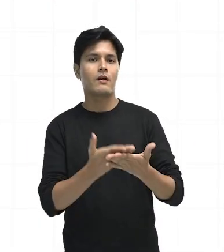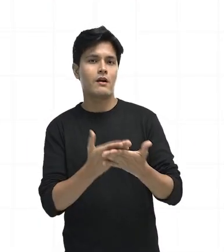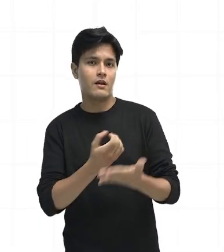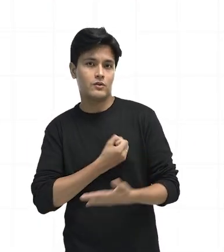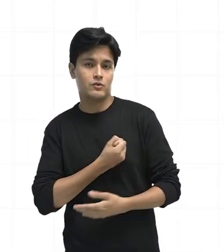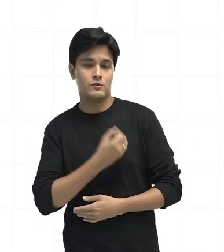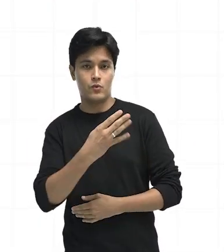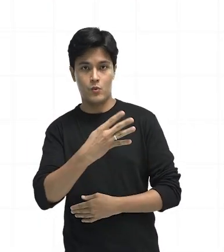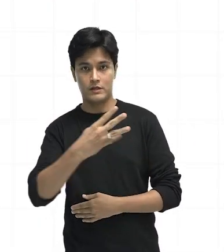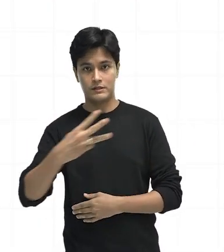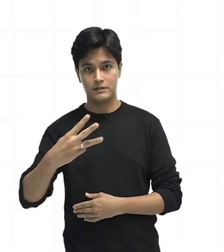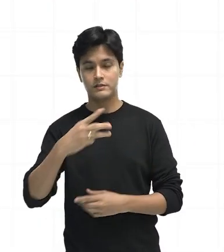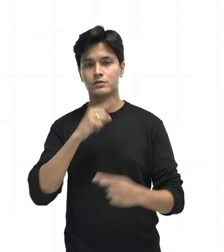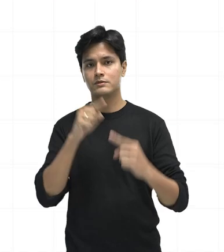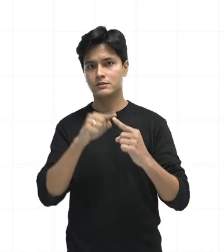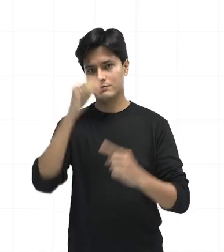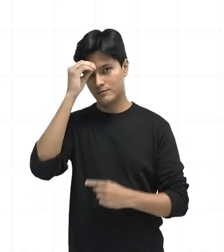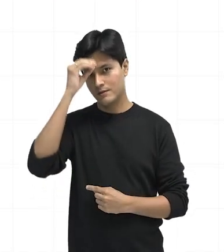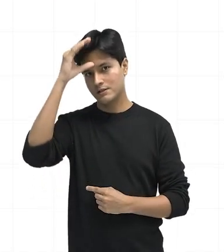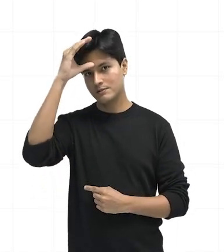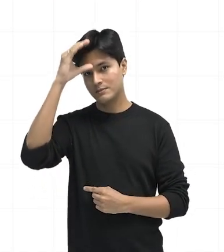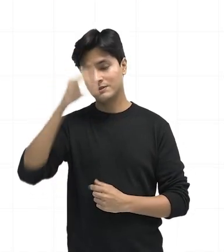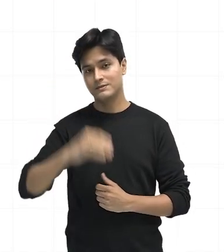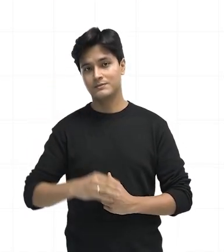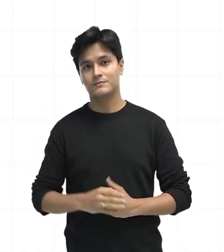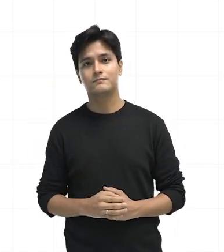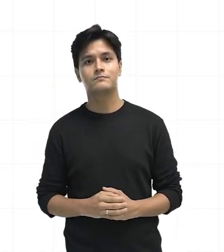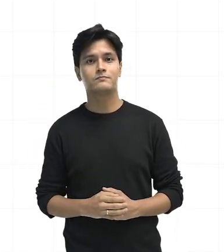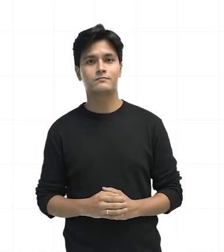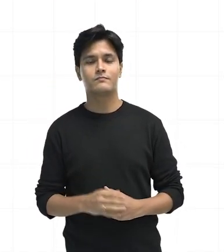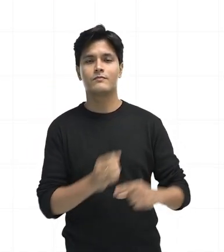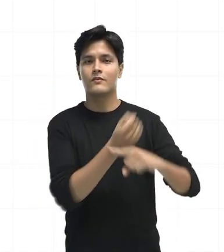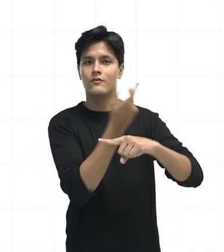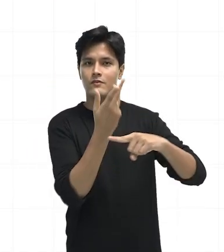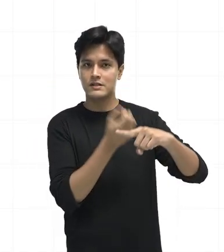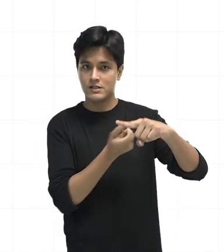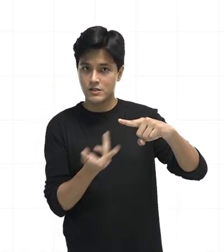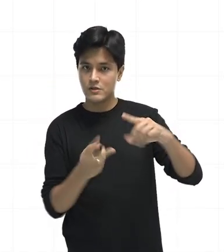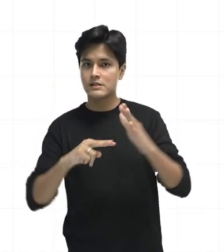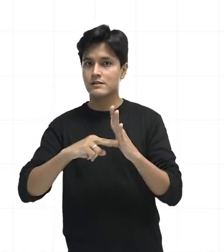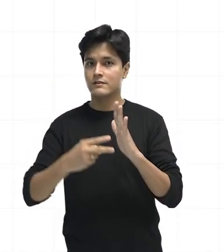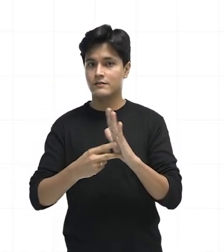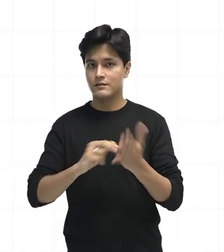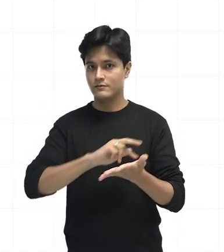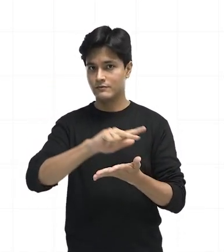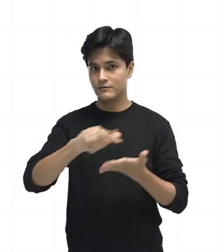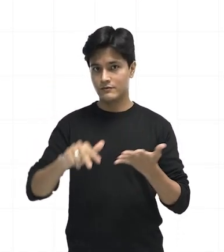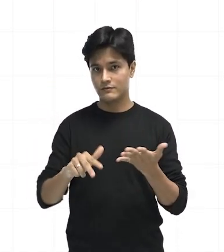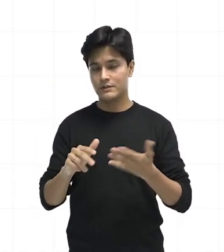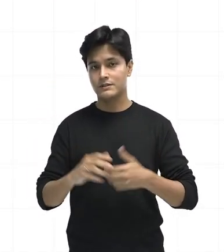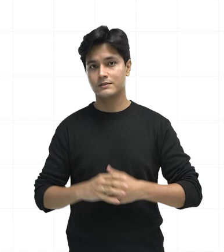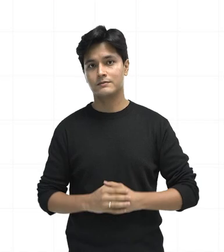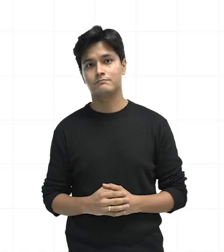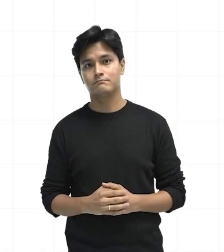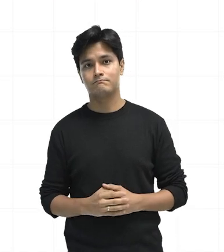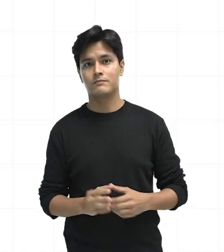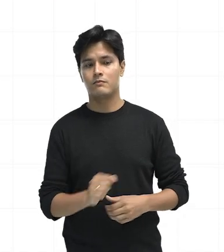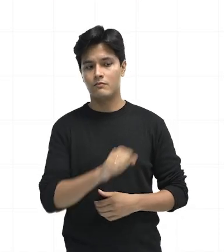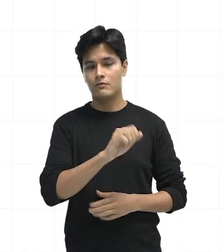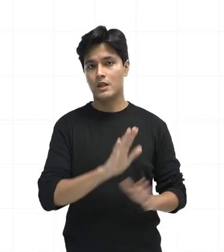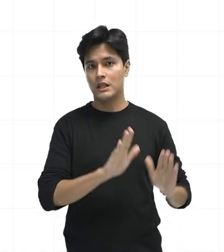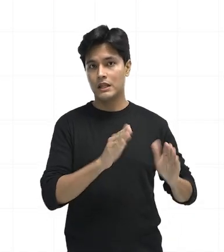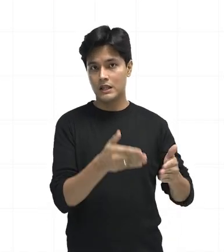número 43, o objeto de conhecimento, fração e seus significados, como parte de